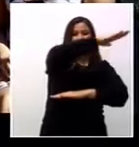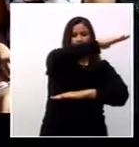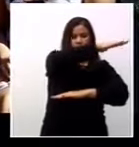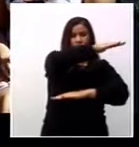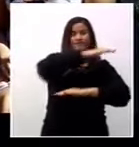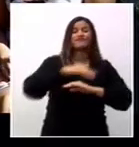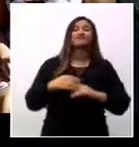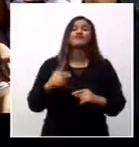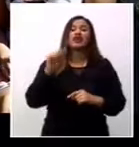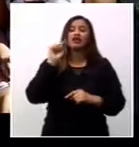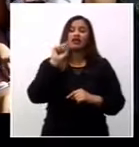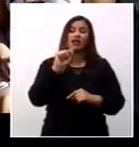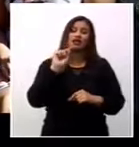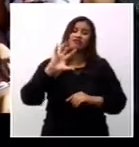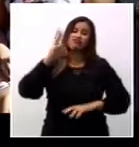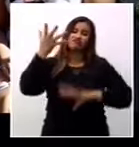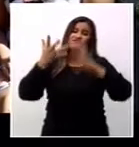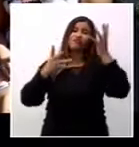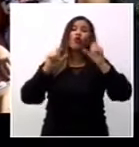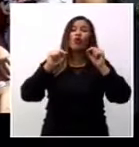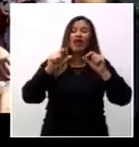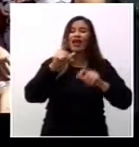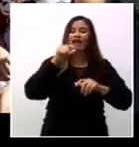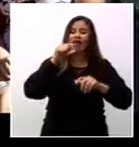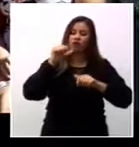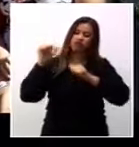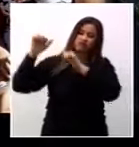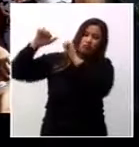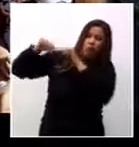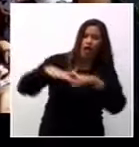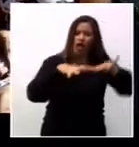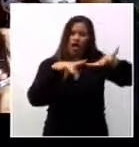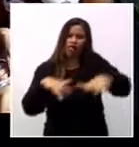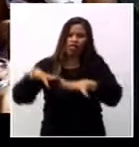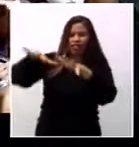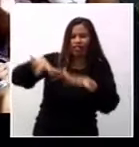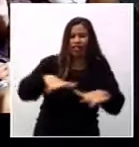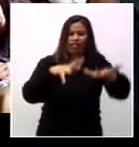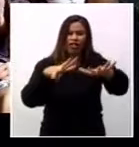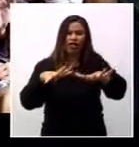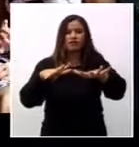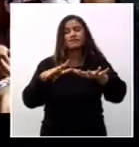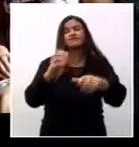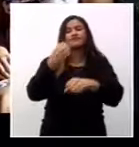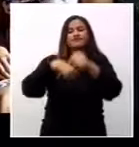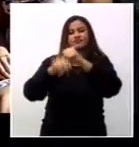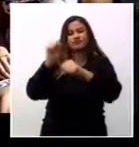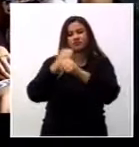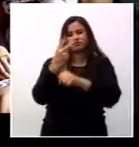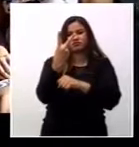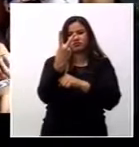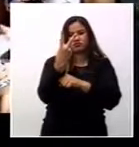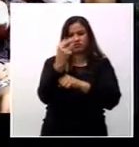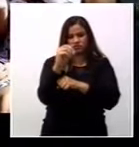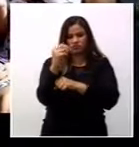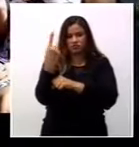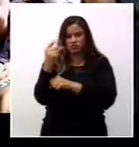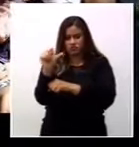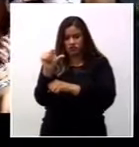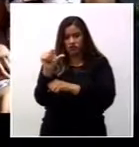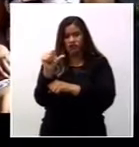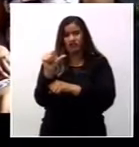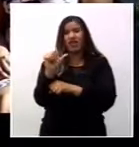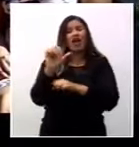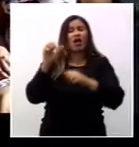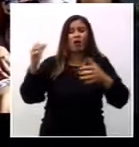pelo rompimento de uma barragem em 2019. Além de destruir casas e plantações, essa